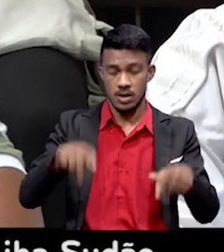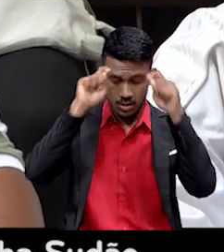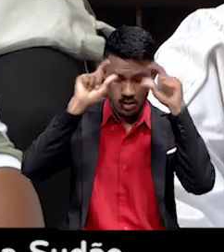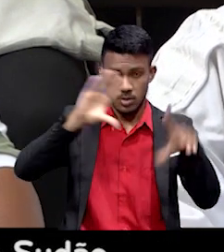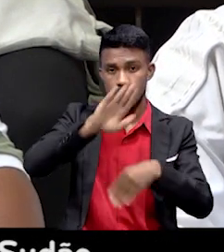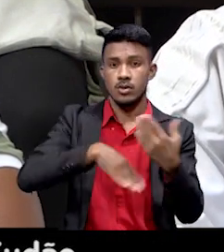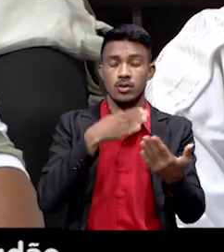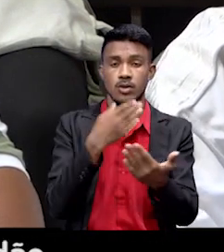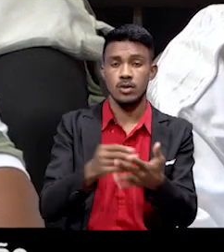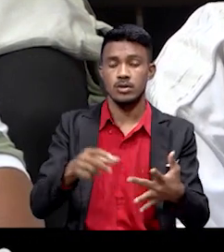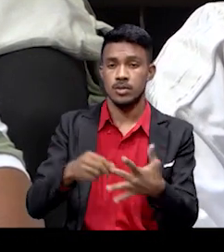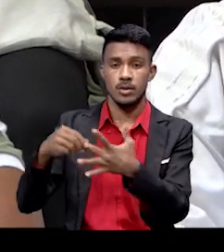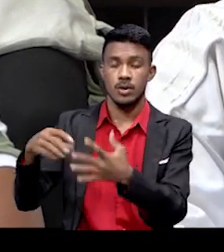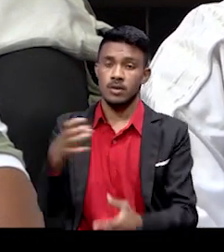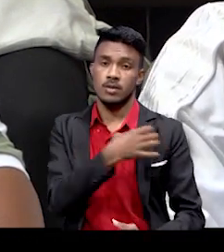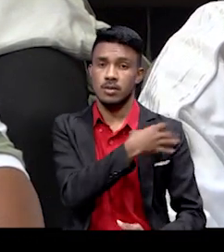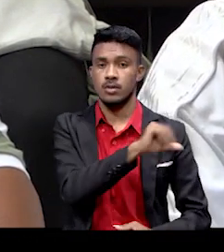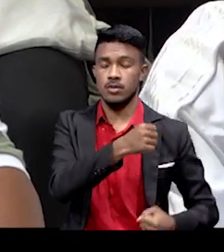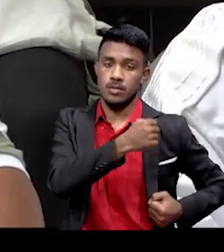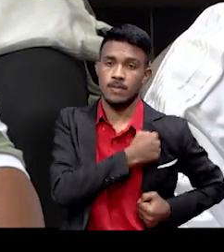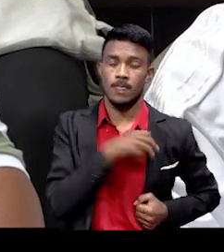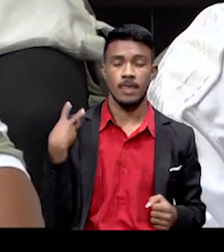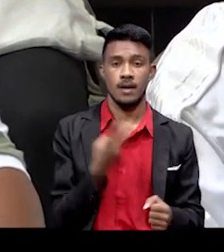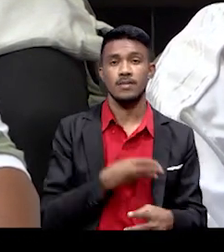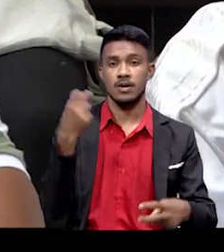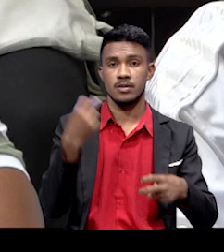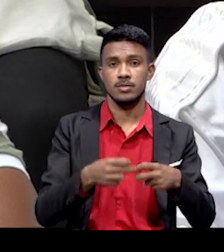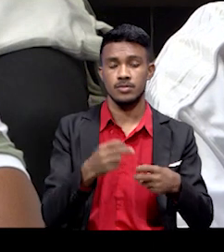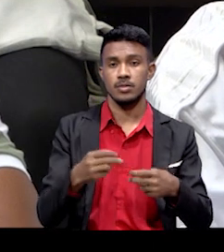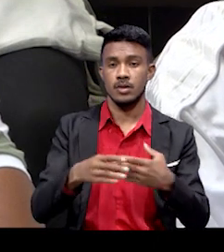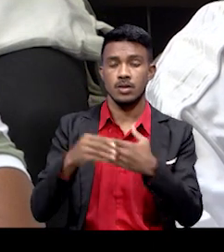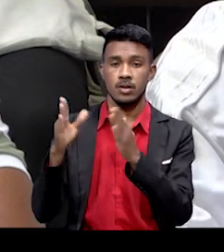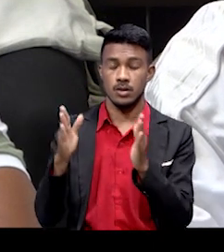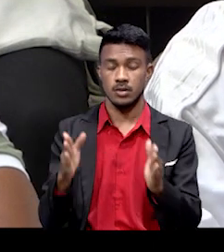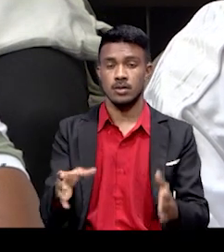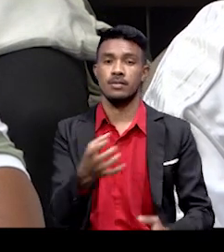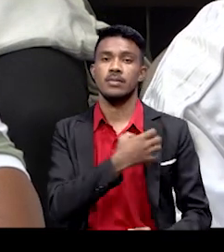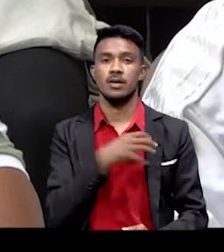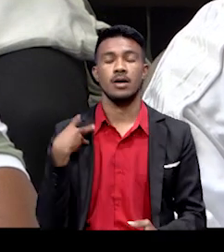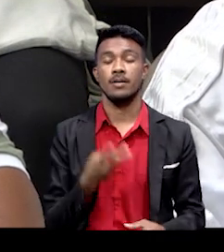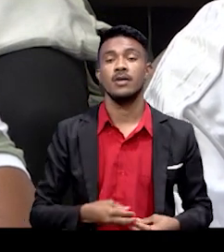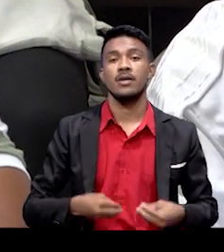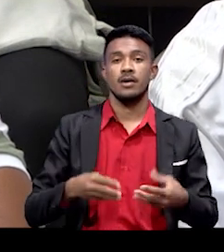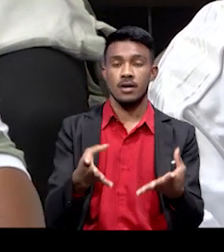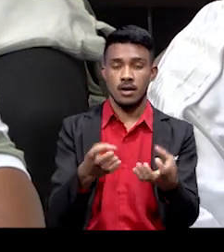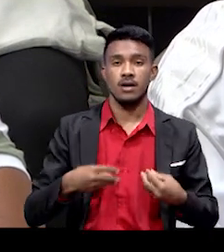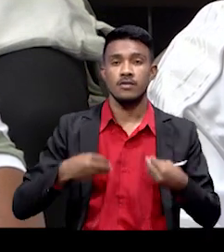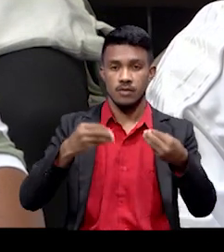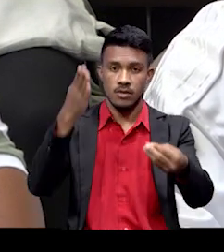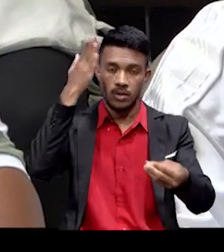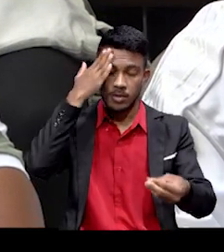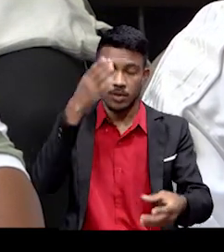FDTL no PENITELI. Nebe, a mim preocupa maka liderança PENITELI, e a minha cara recomenda que ia PENITELI,